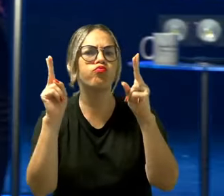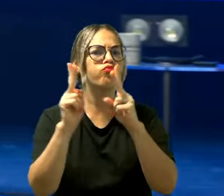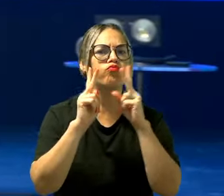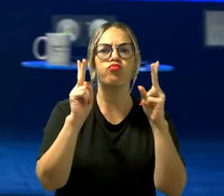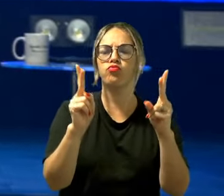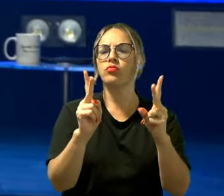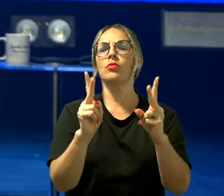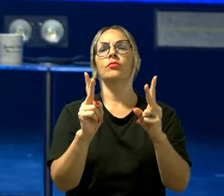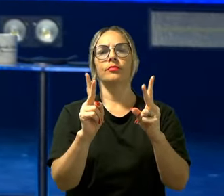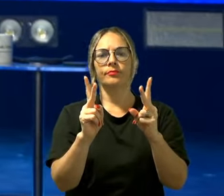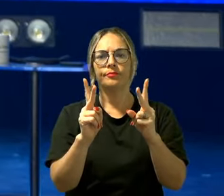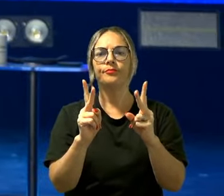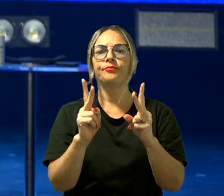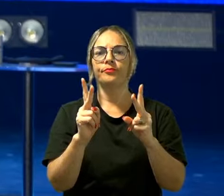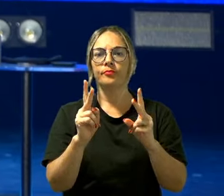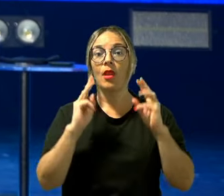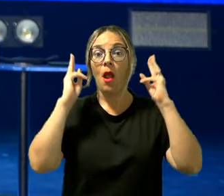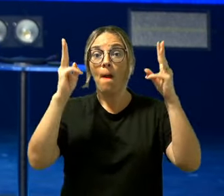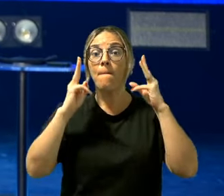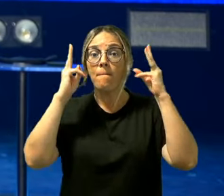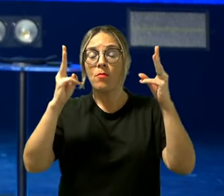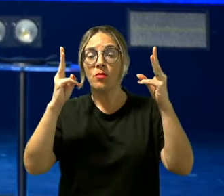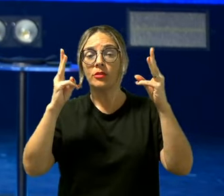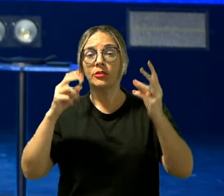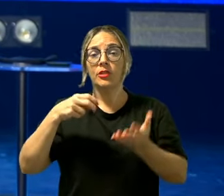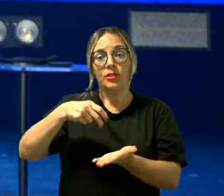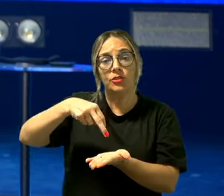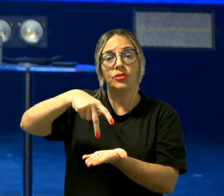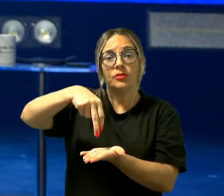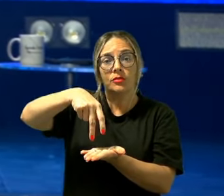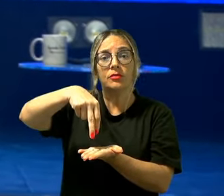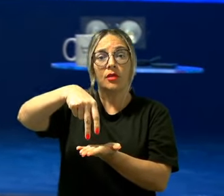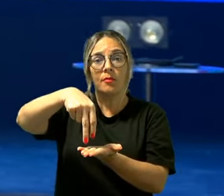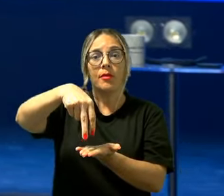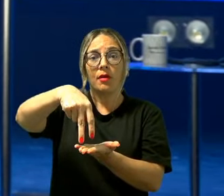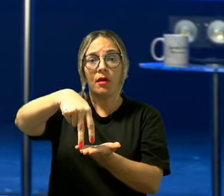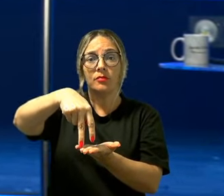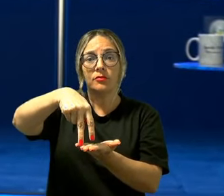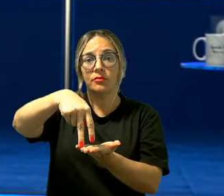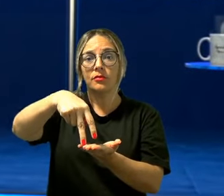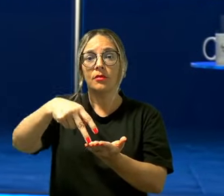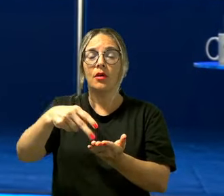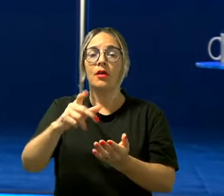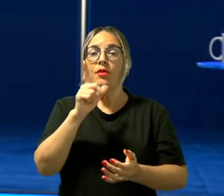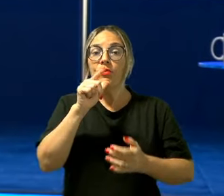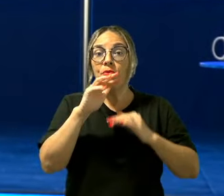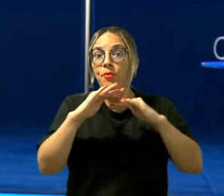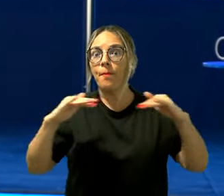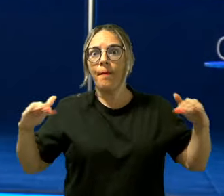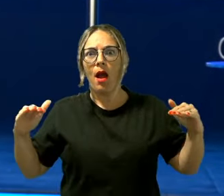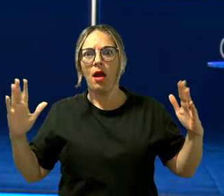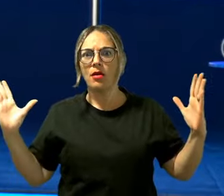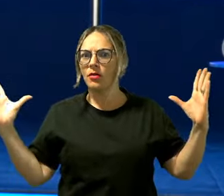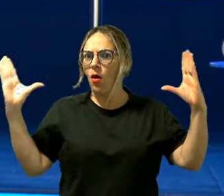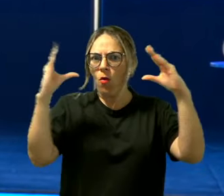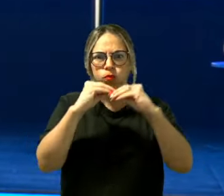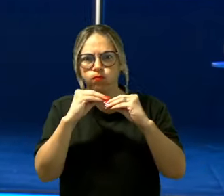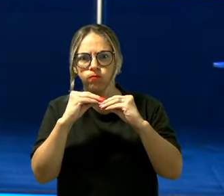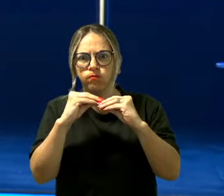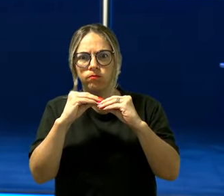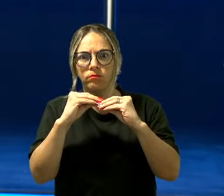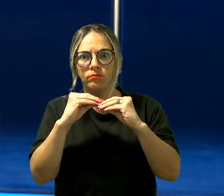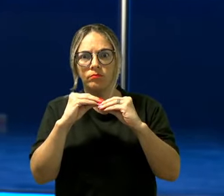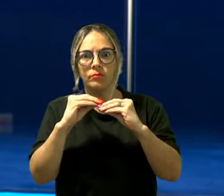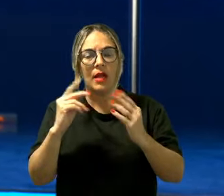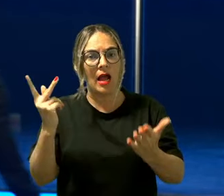e na frente dele mar nenhum está se abrindo. Moisés está caminhando e na frente dele não tem nada acontecendo. Mas